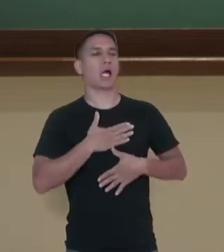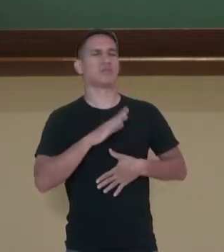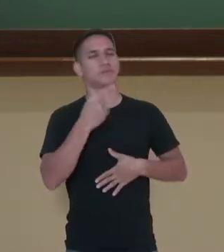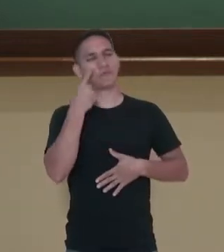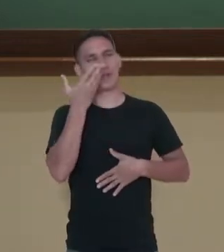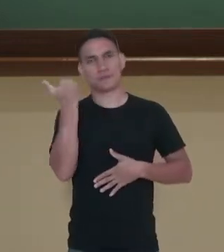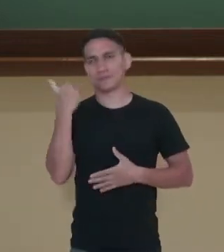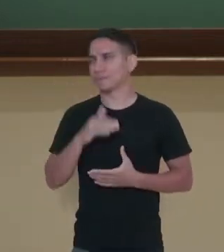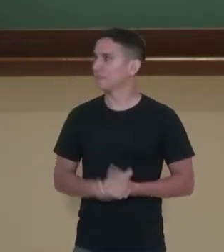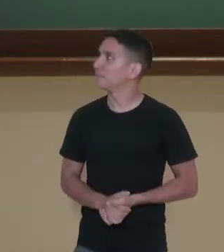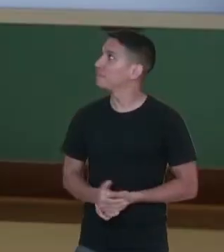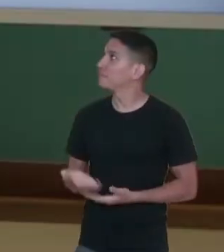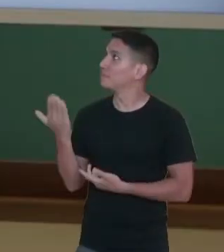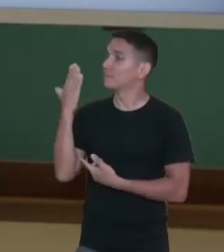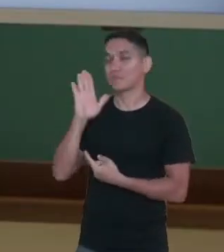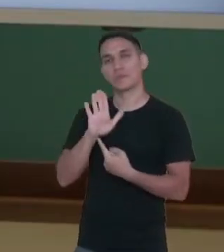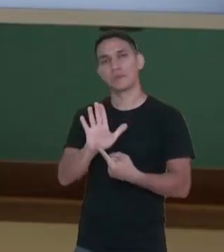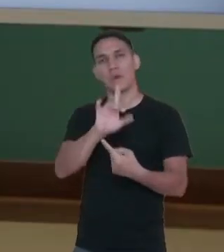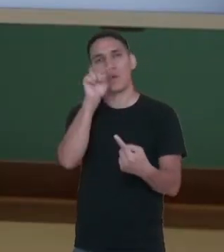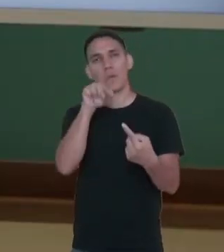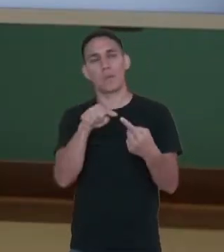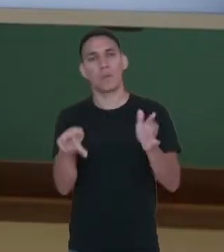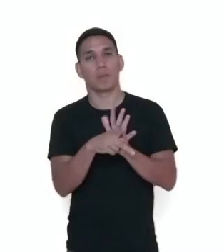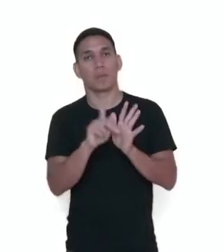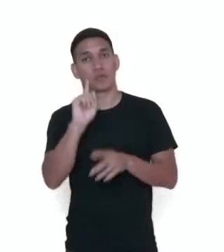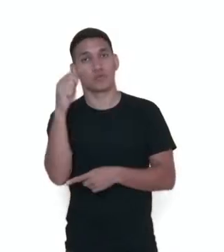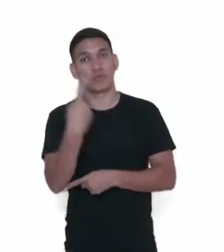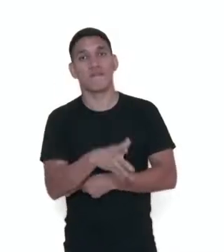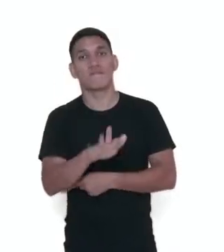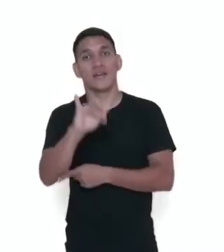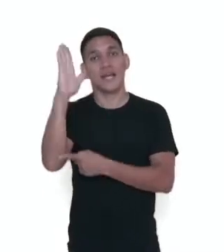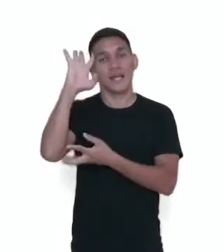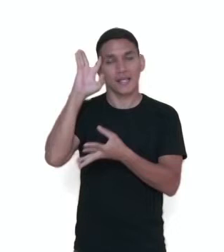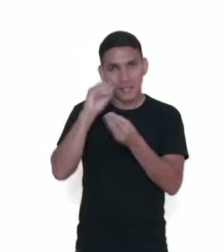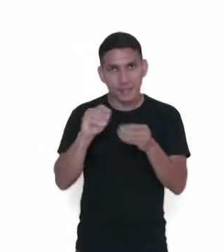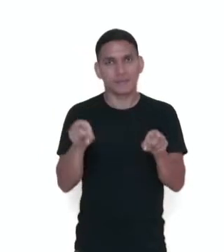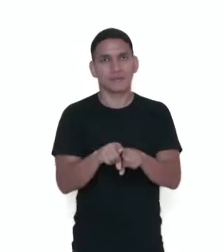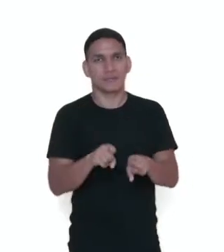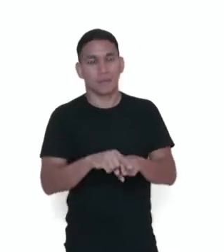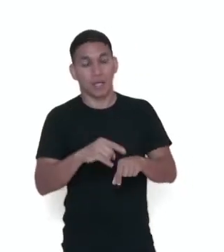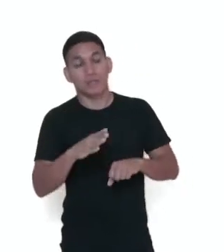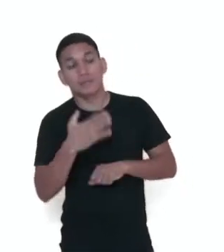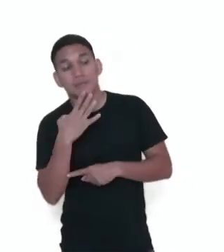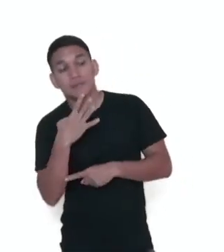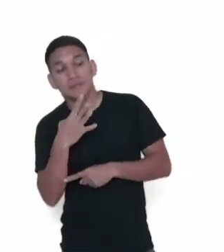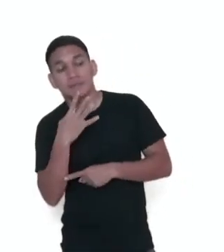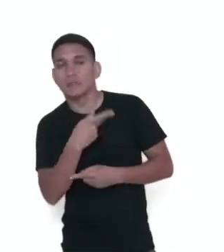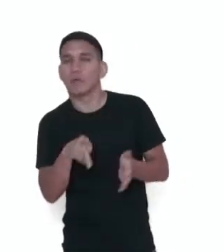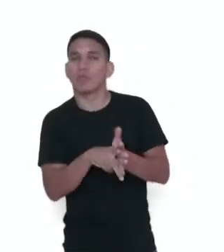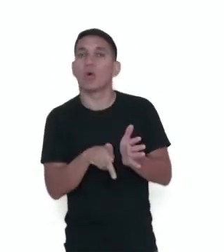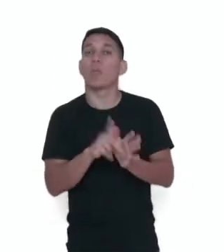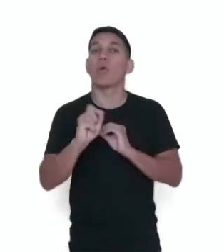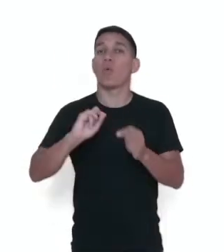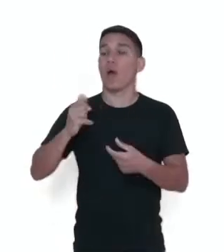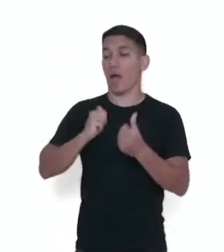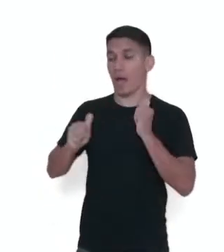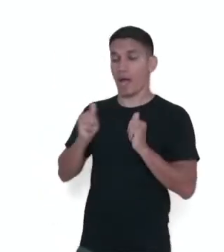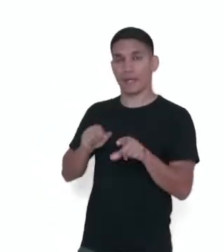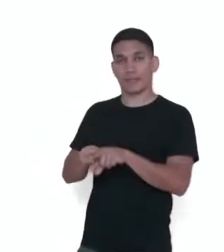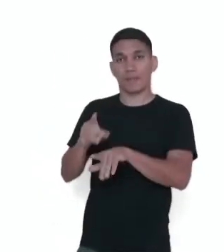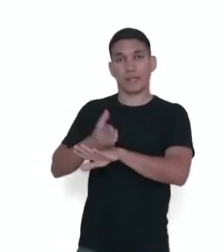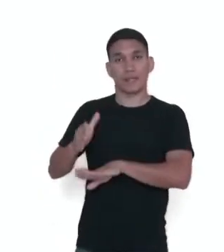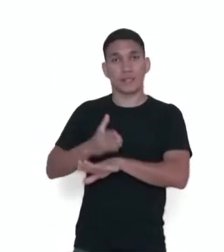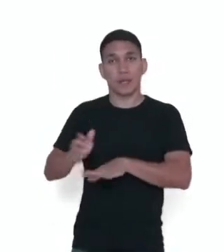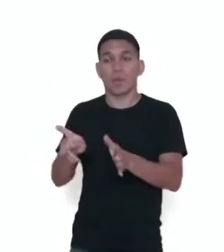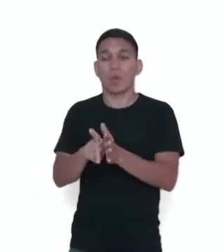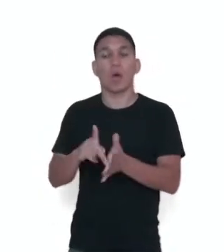acompanhe. Então, como objetivo, nós vamos conhecer e compreender os contextos, artistas e práticas concernentes à